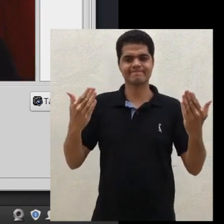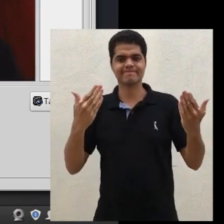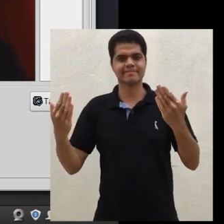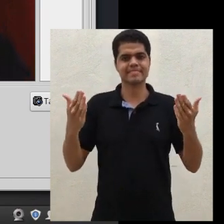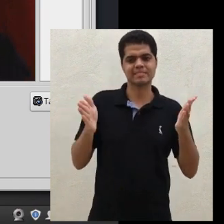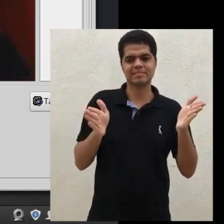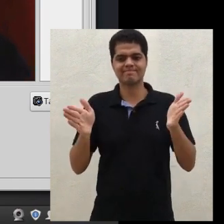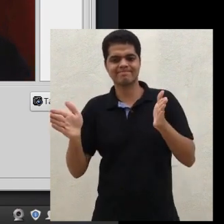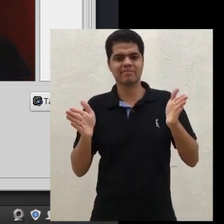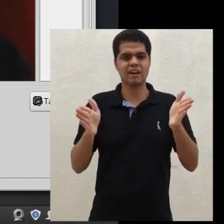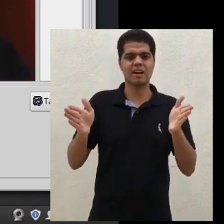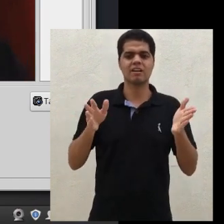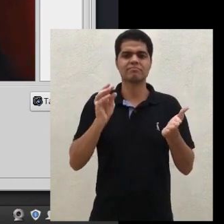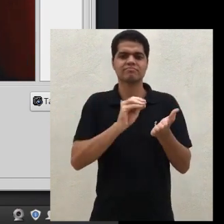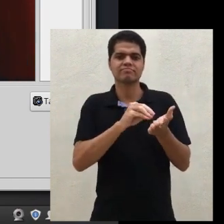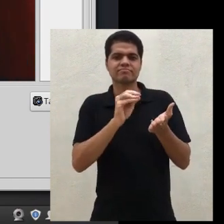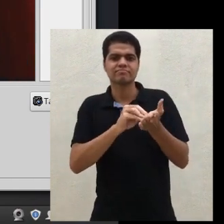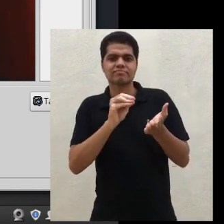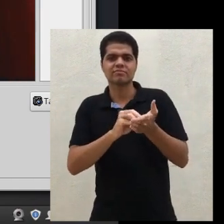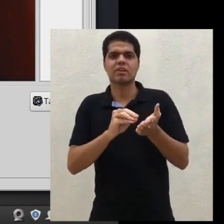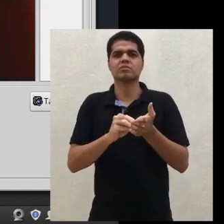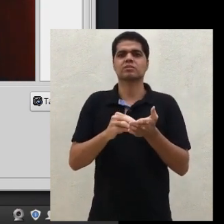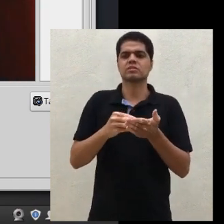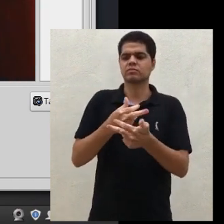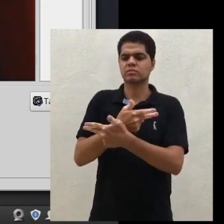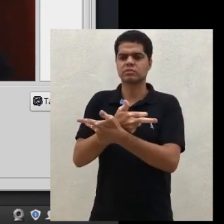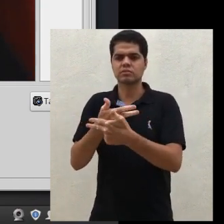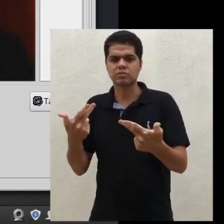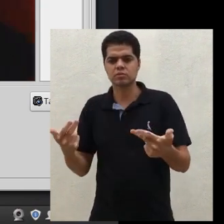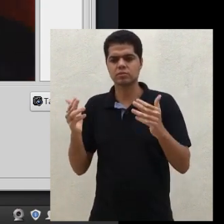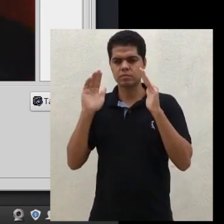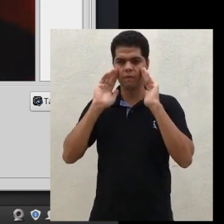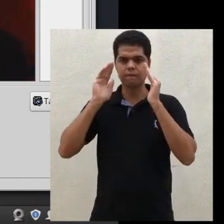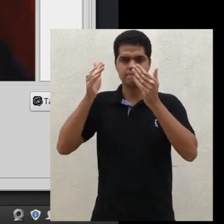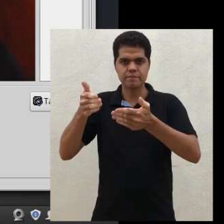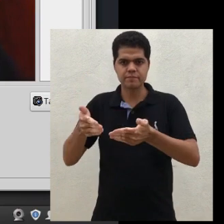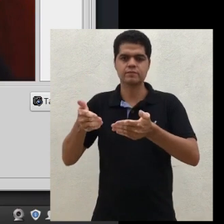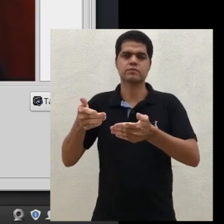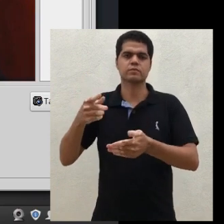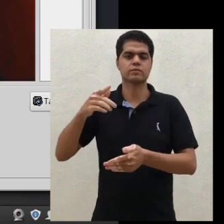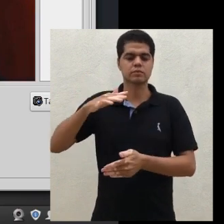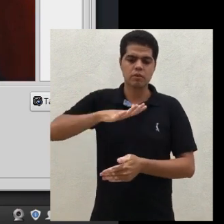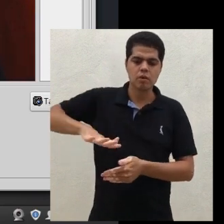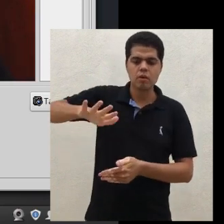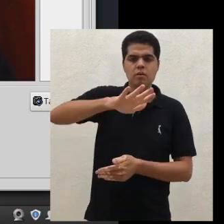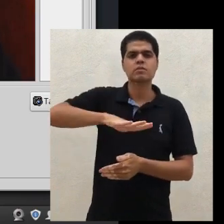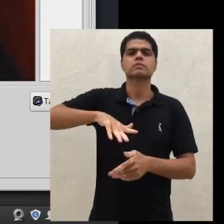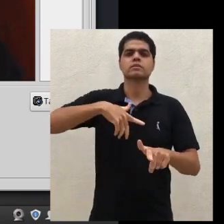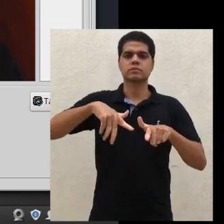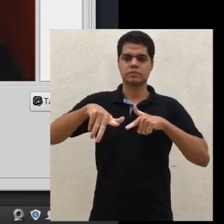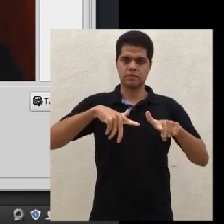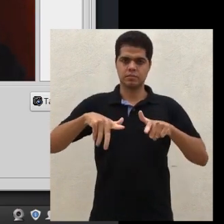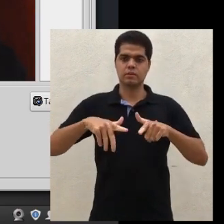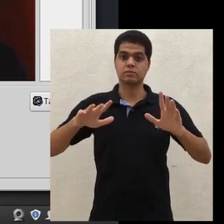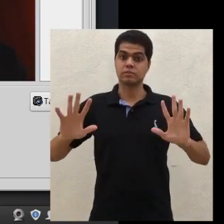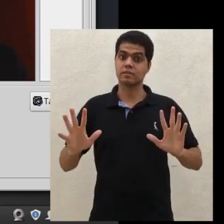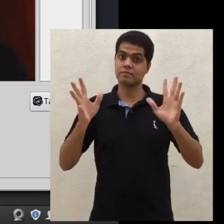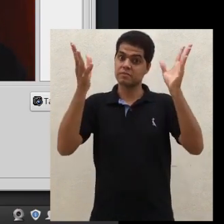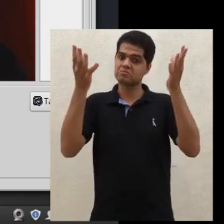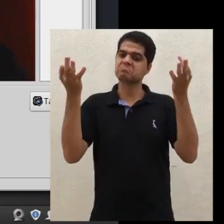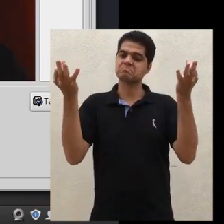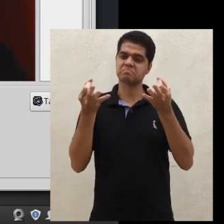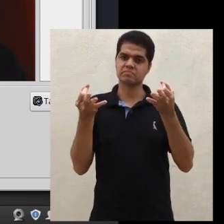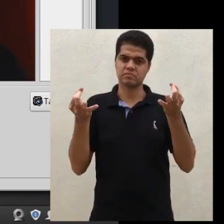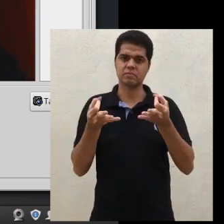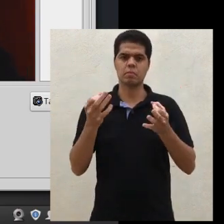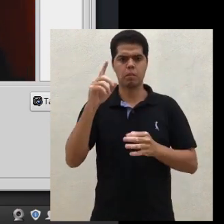pouco esse vínculo aí, a gente não acha material específico da nossa área, né? Então a ideia de fazer esse evento foi